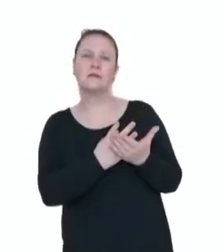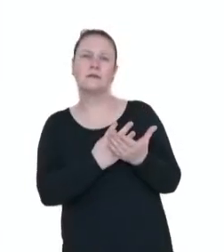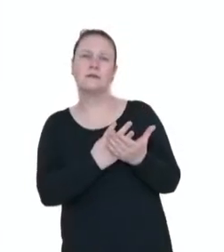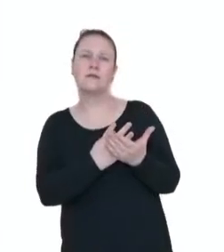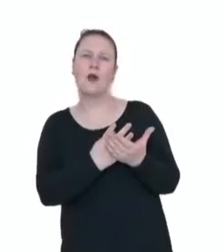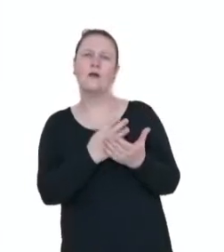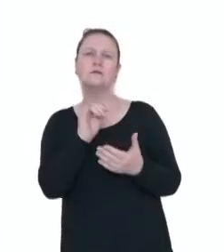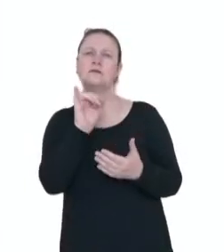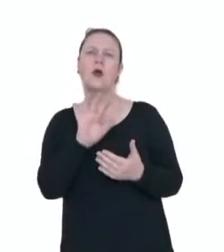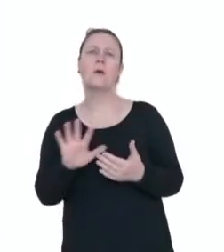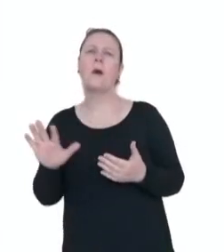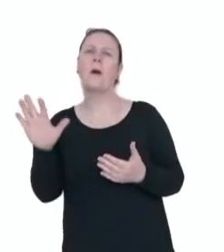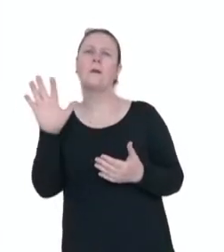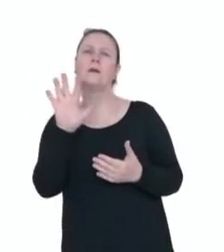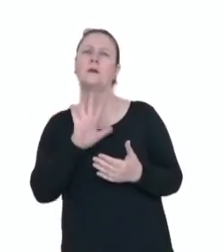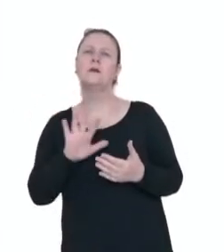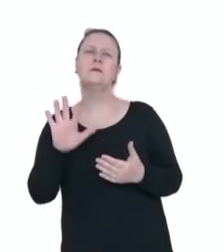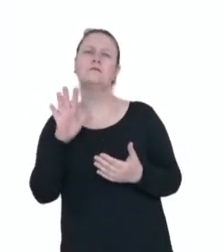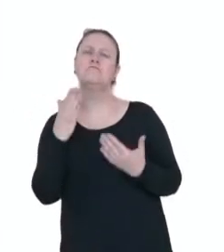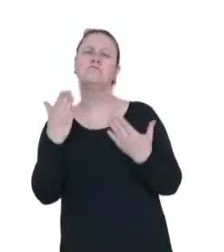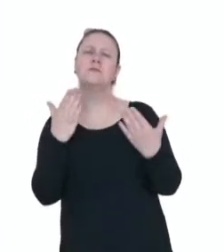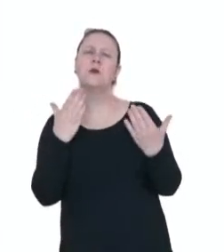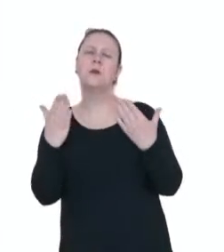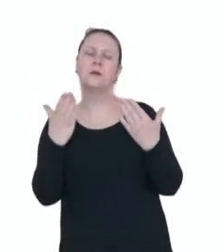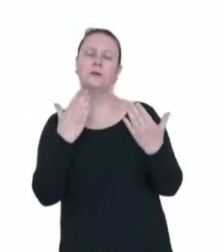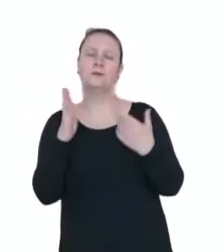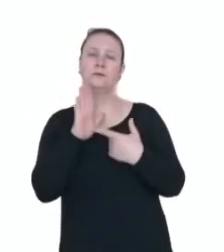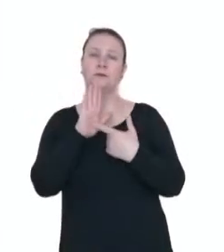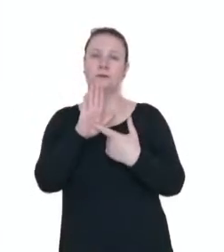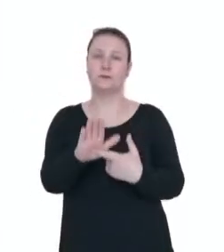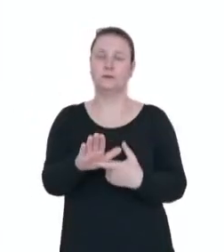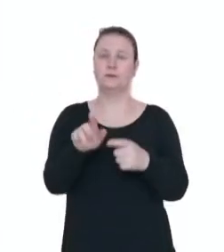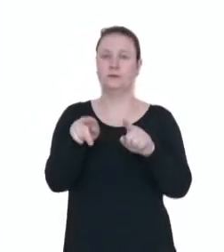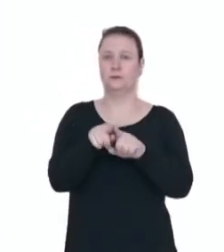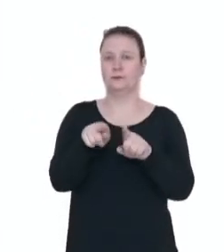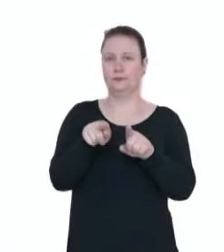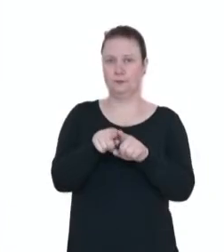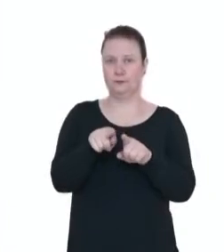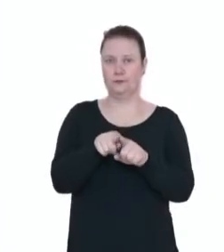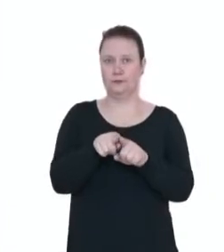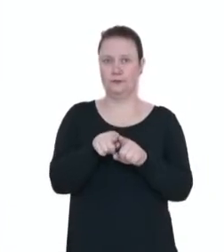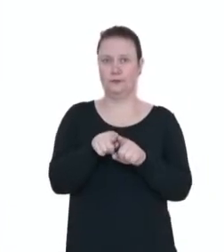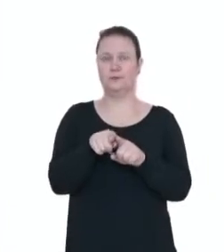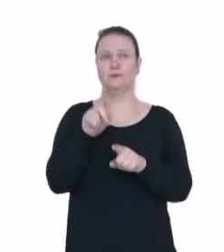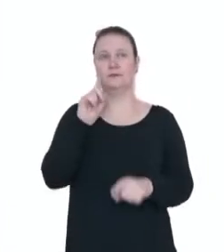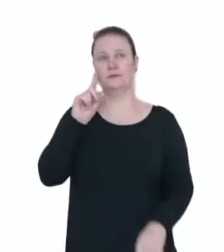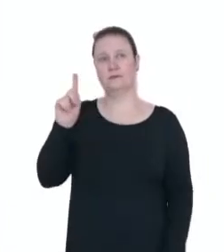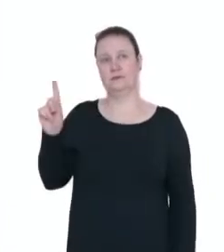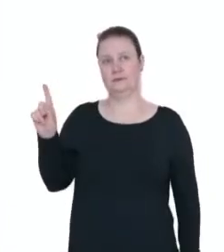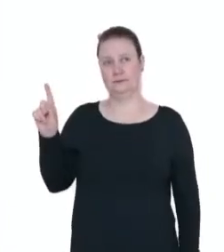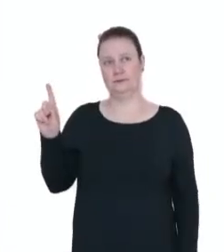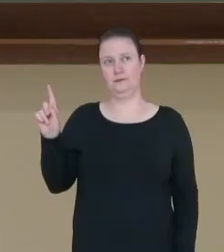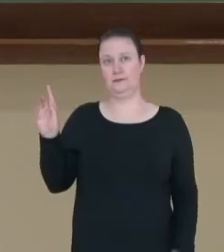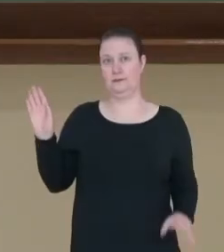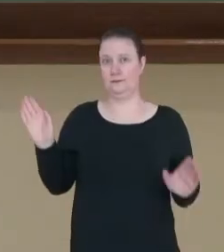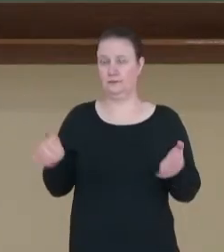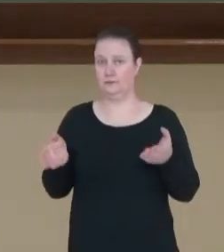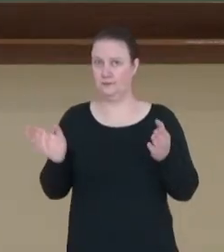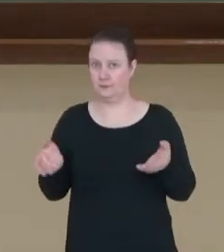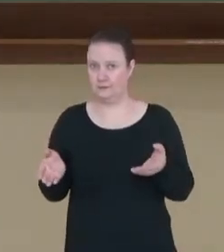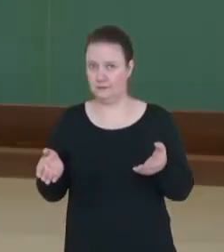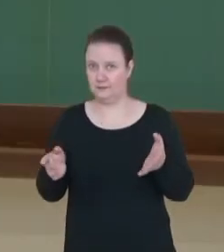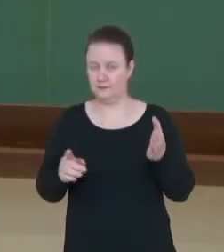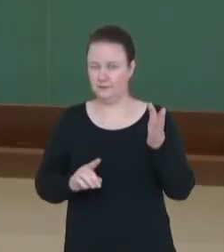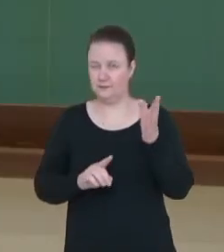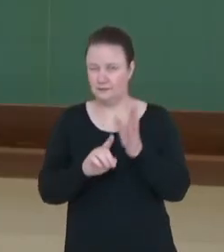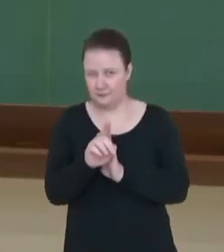se projeta semanticamente em função metalinguística da linguagem. Pergunta